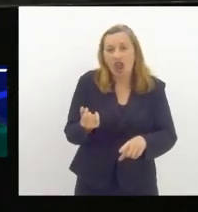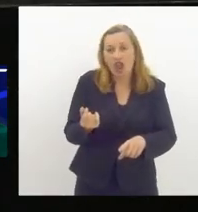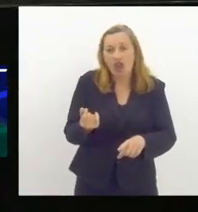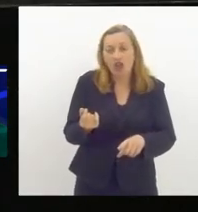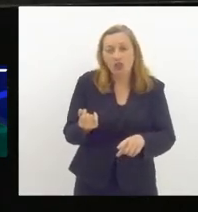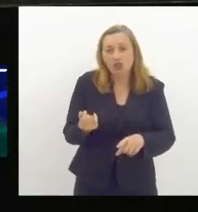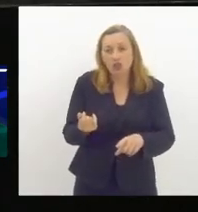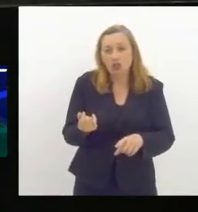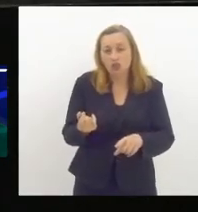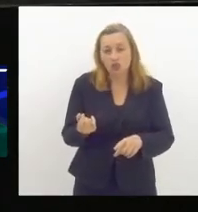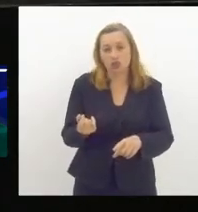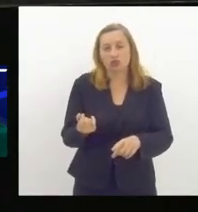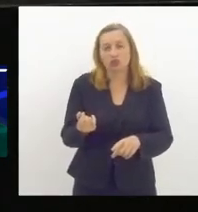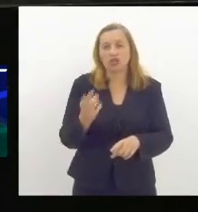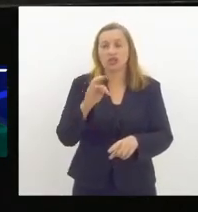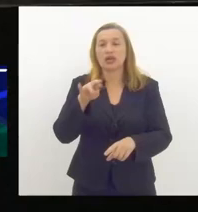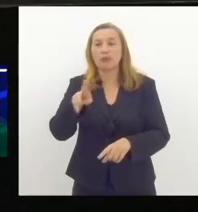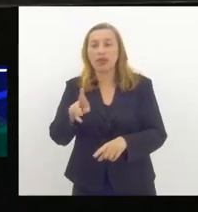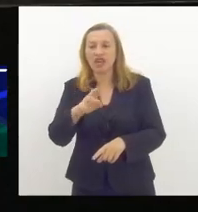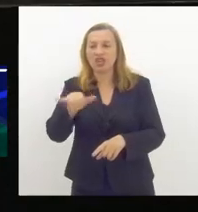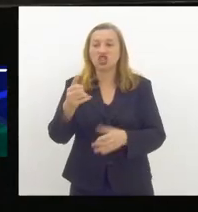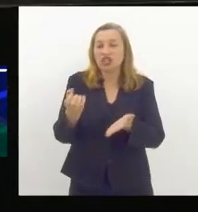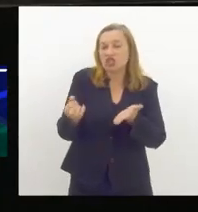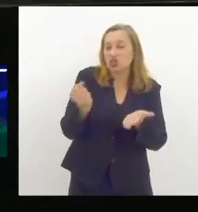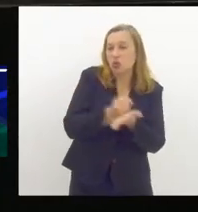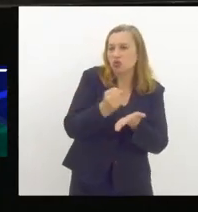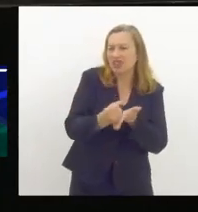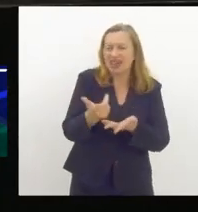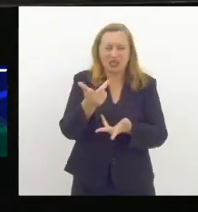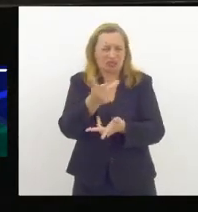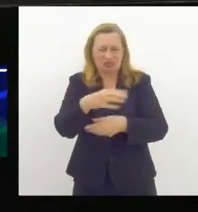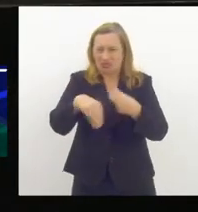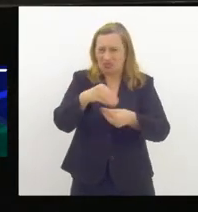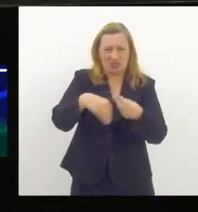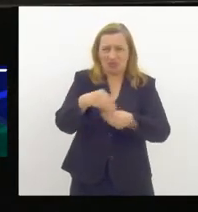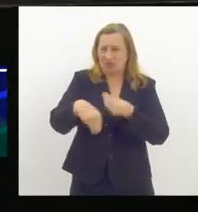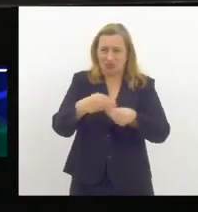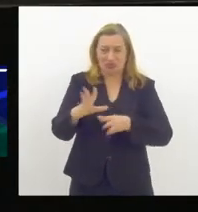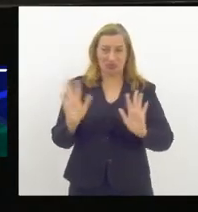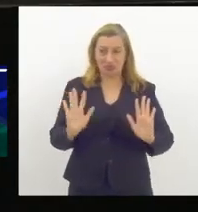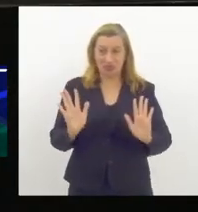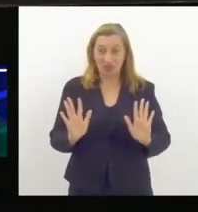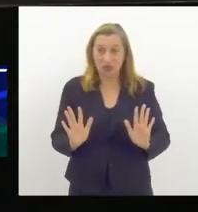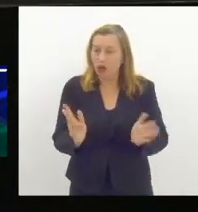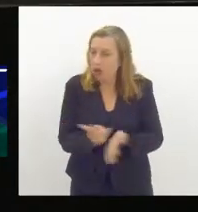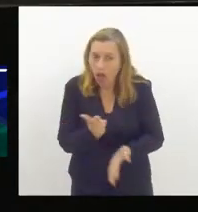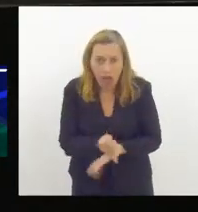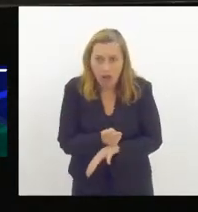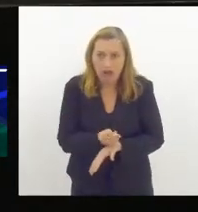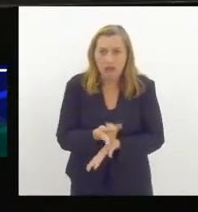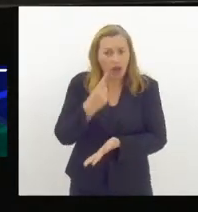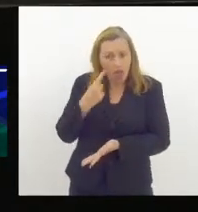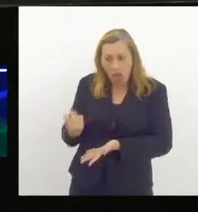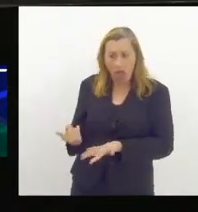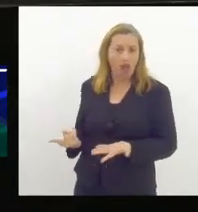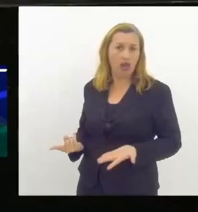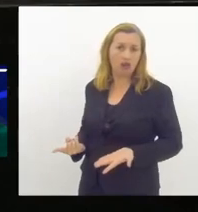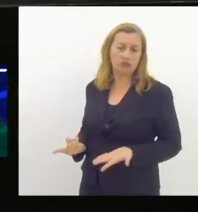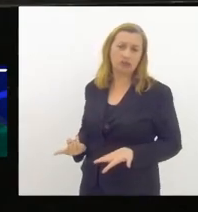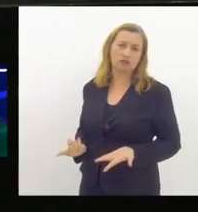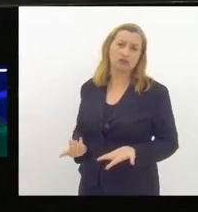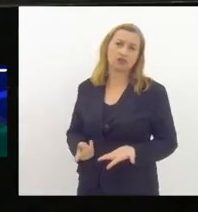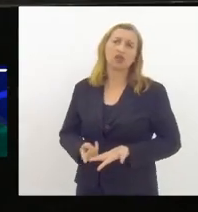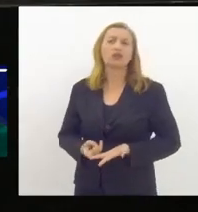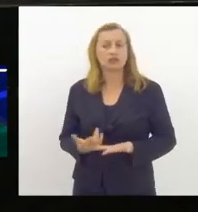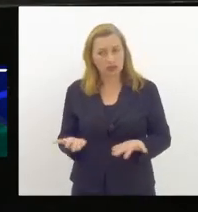nosso dinheiro através desses contratos que fizeram aí de forma equivocada erroneamente tá aí então